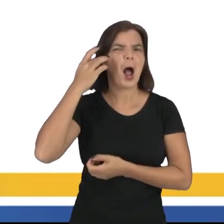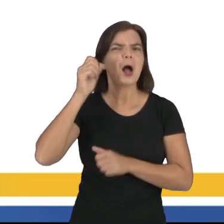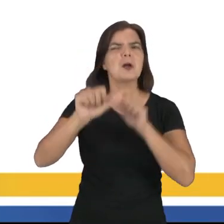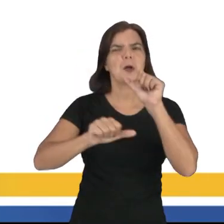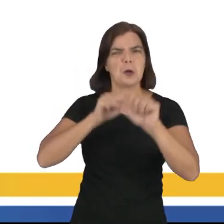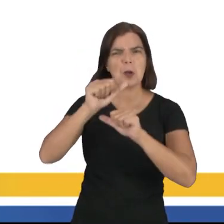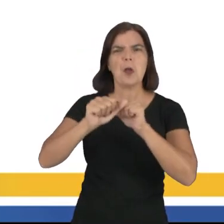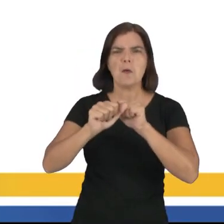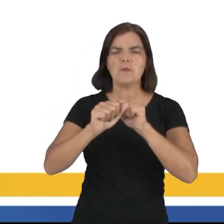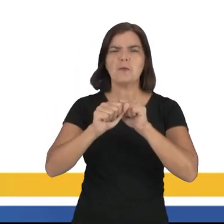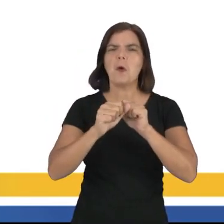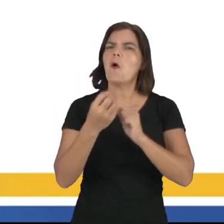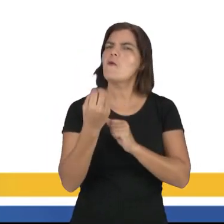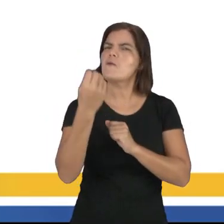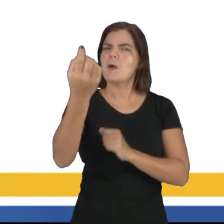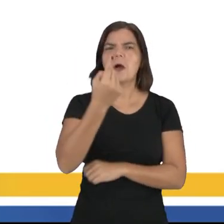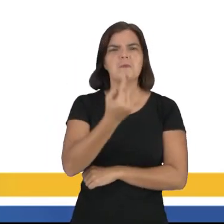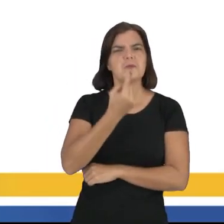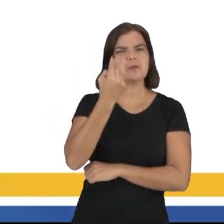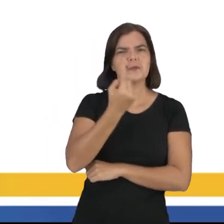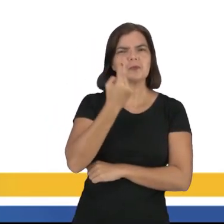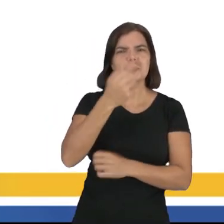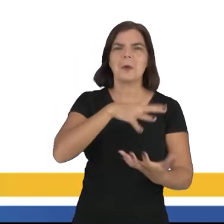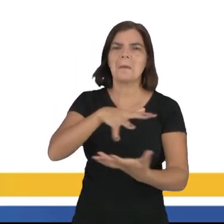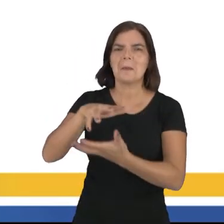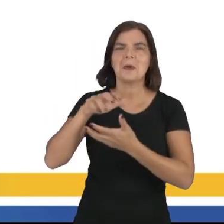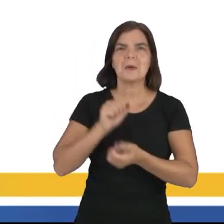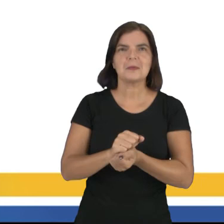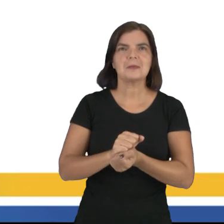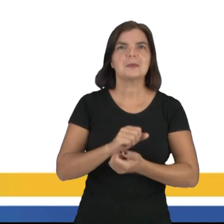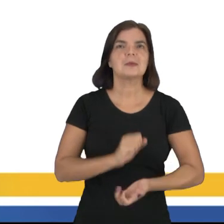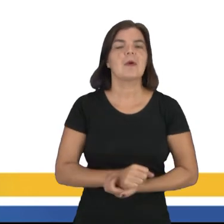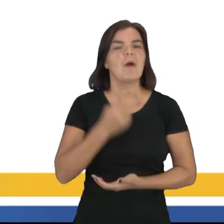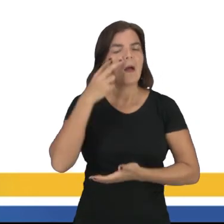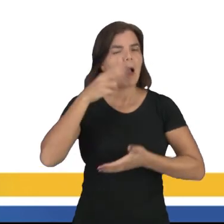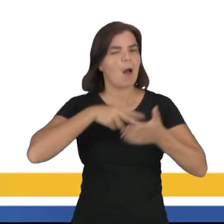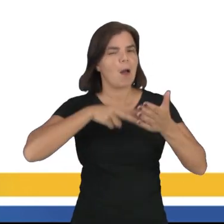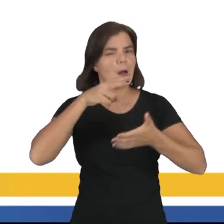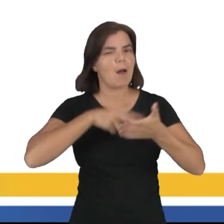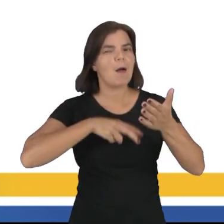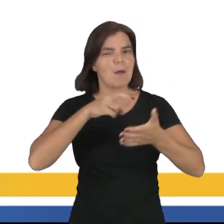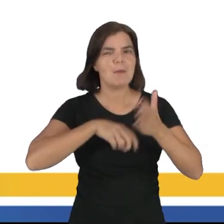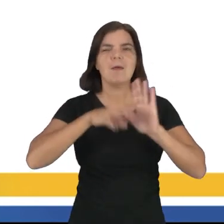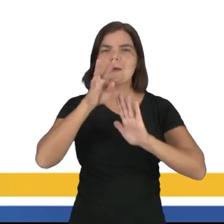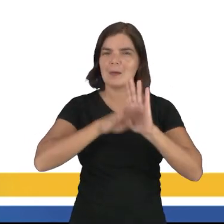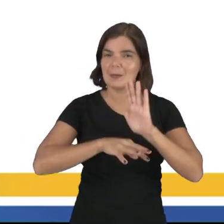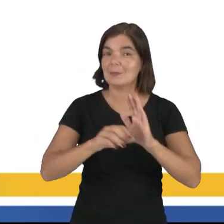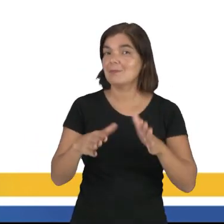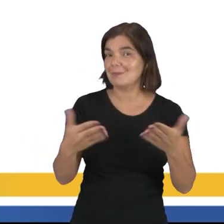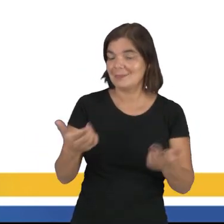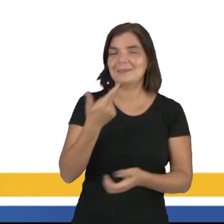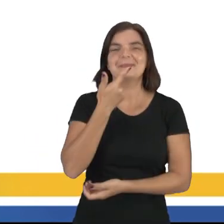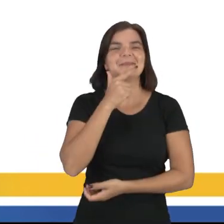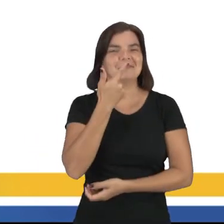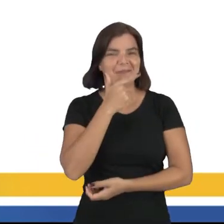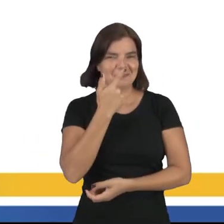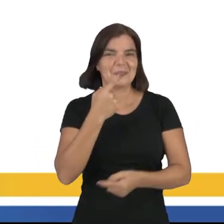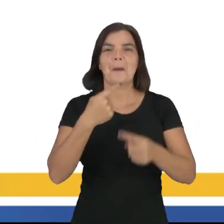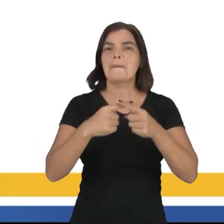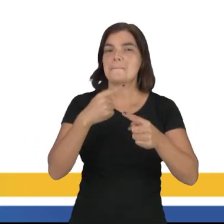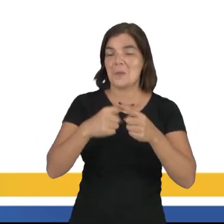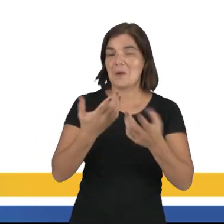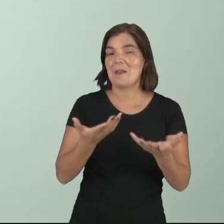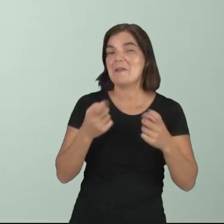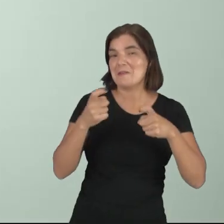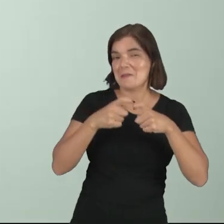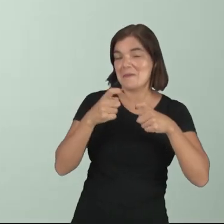que vou ser astronauta, viajar sozinho pelo universo. Então, ao ler esse texto, você observa que causa humor. O Cebolinha